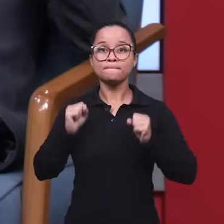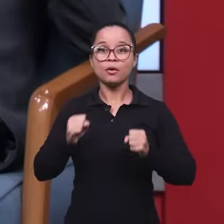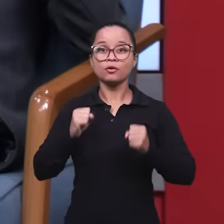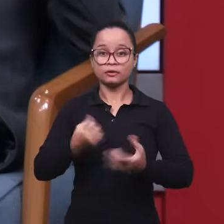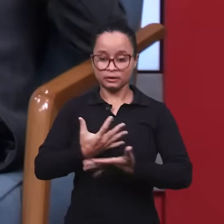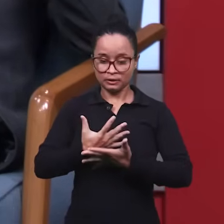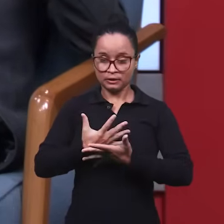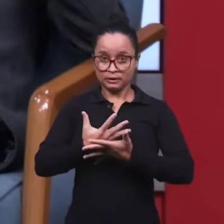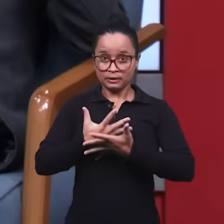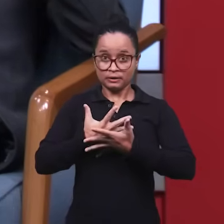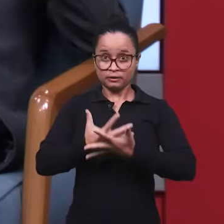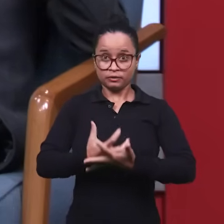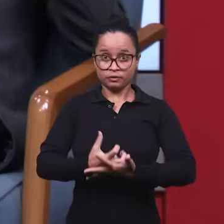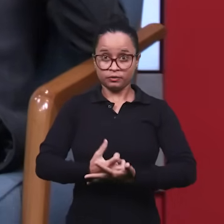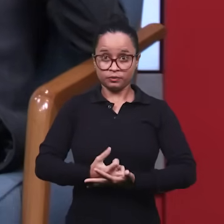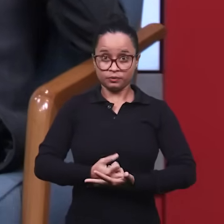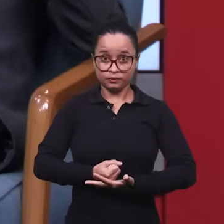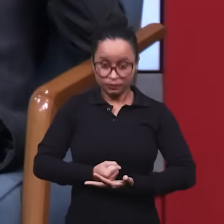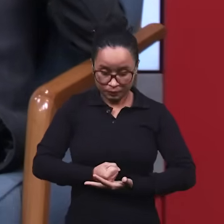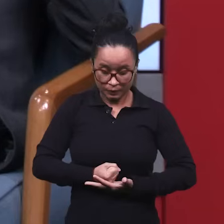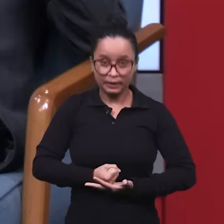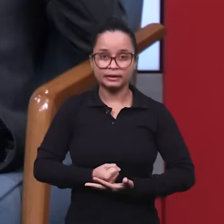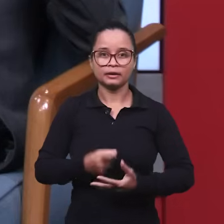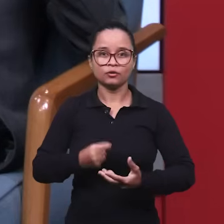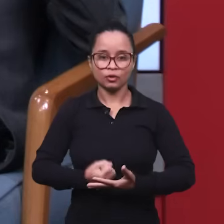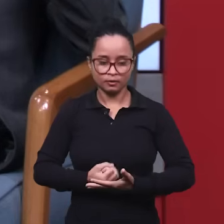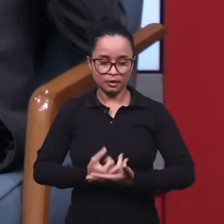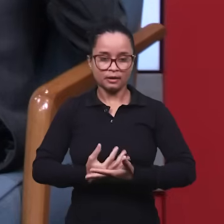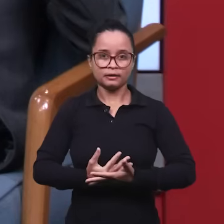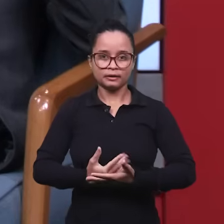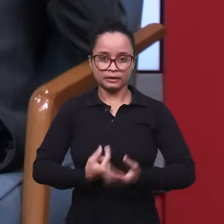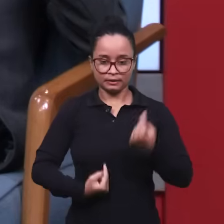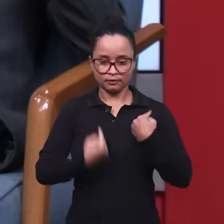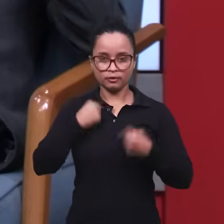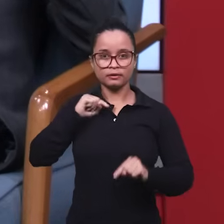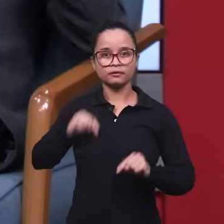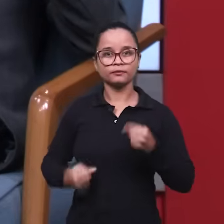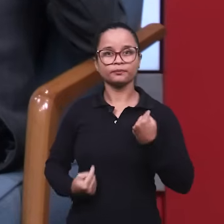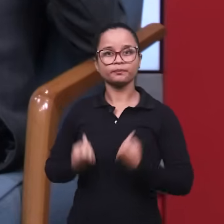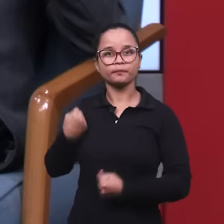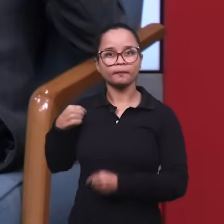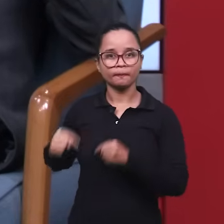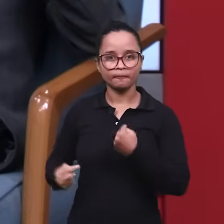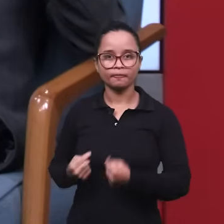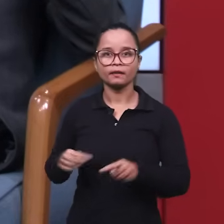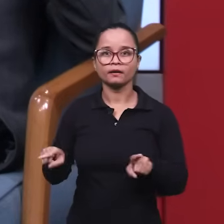mista. Ele pode secretar tanto direto na circulação, como ele pode